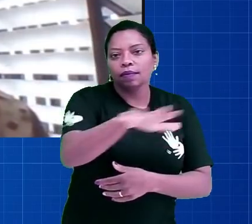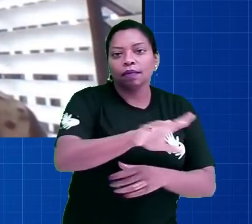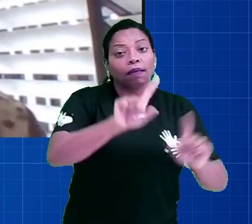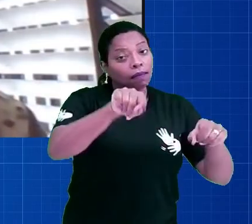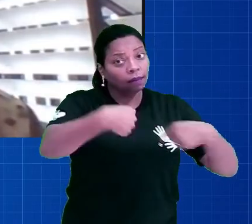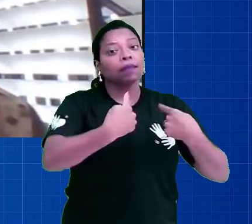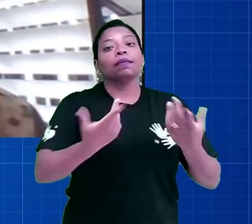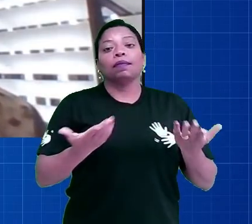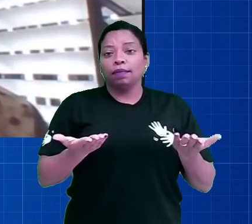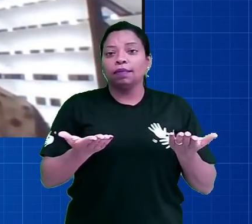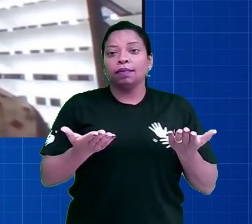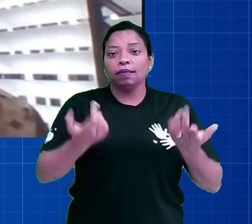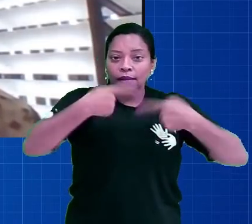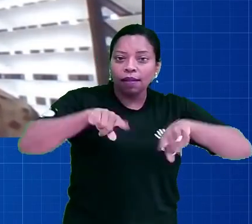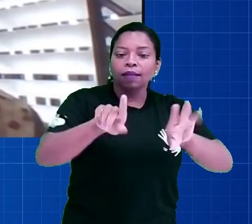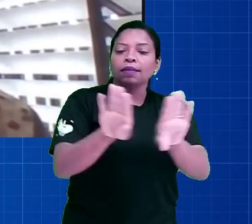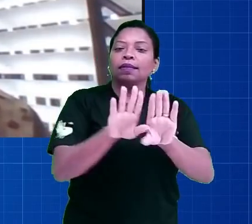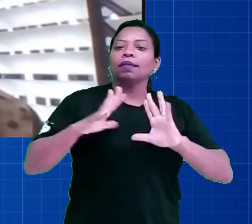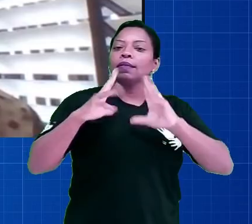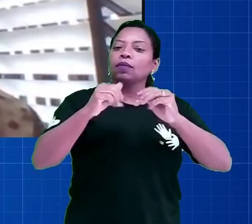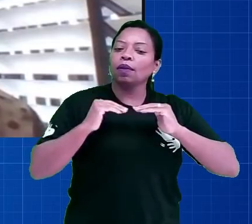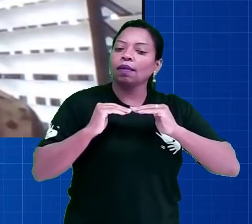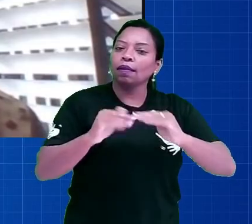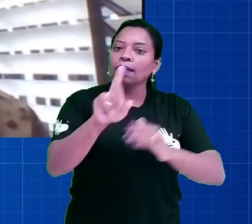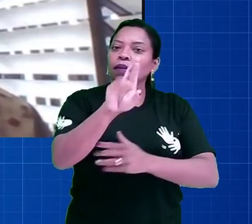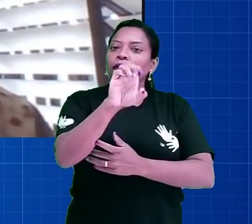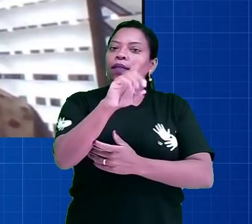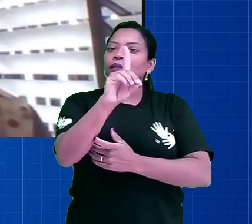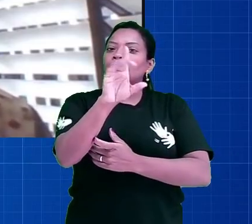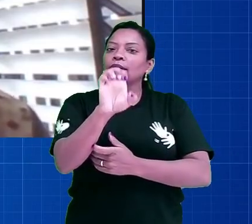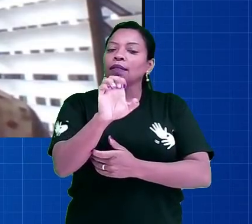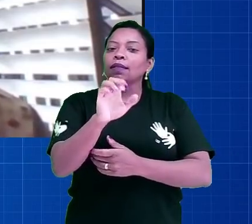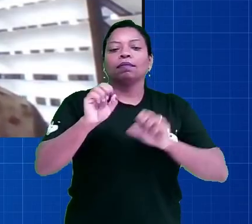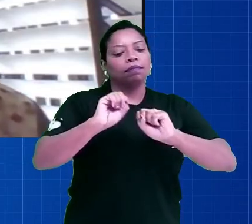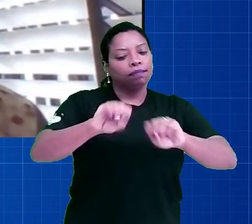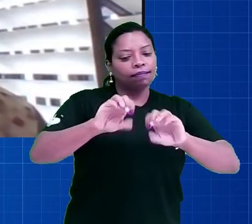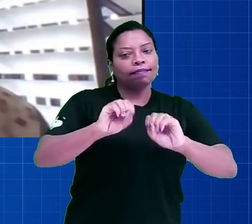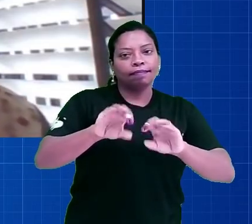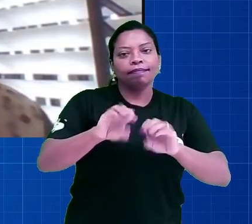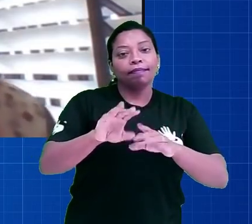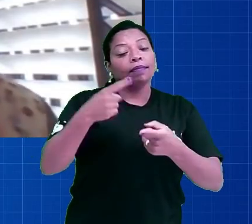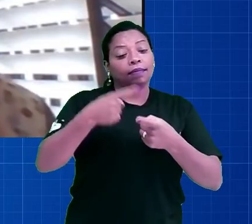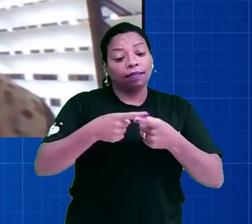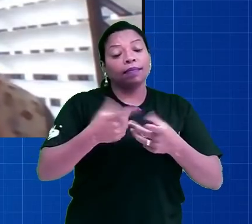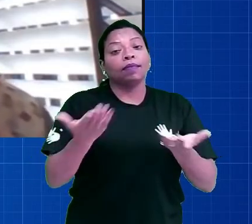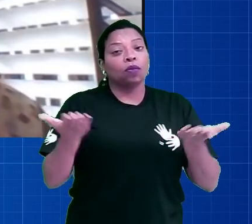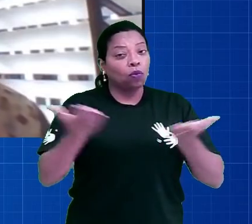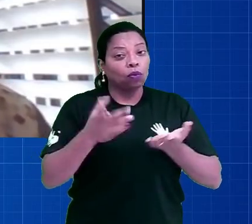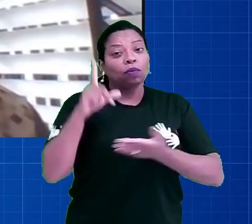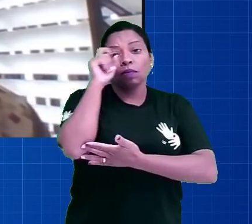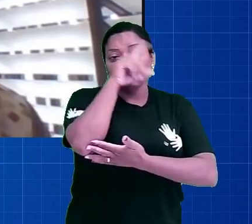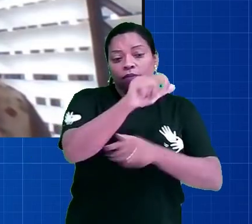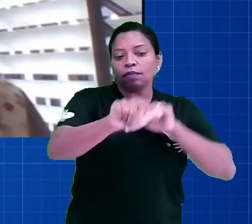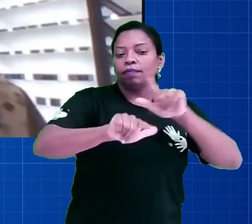grande desafio, grande desafio mesmo para todas as nossas redes de ensino. Cada vez estamos